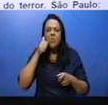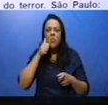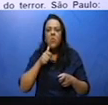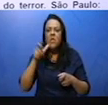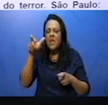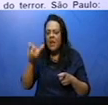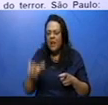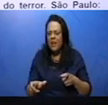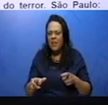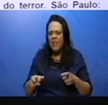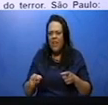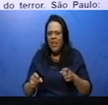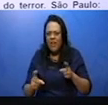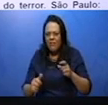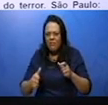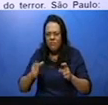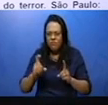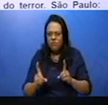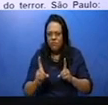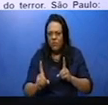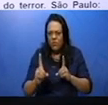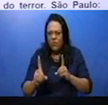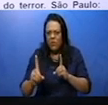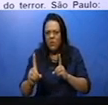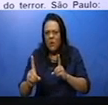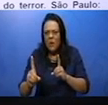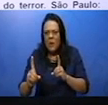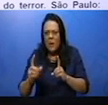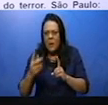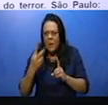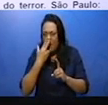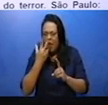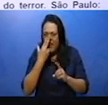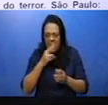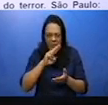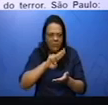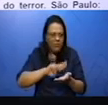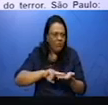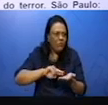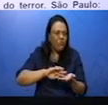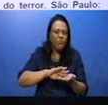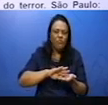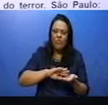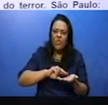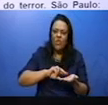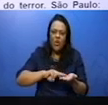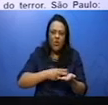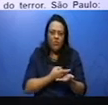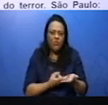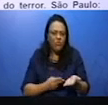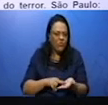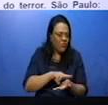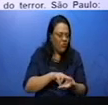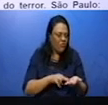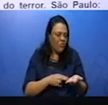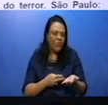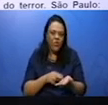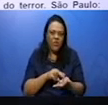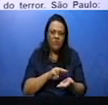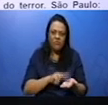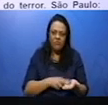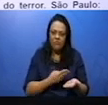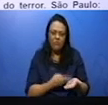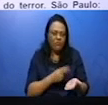dificuldade para correr, para fugir. Até parece um pesadelo. Parece que é aquele sonho que nós temos e que nós não conseguimos acordar.